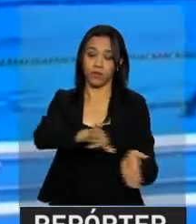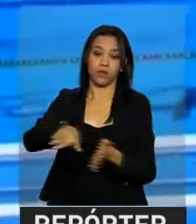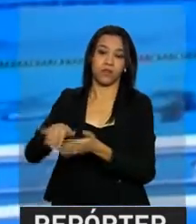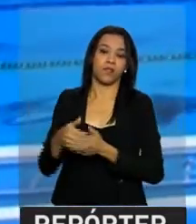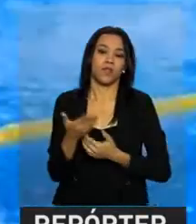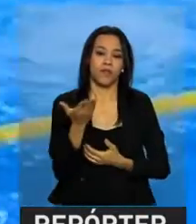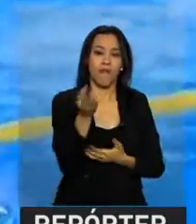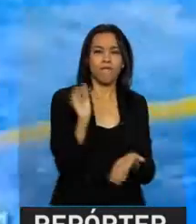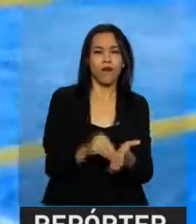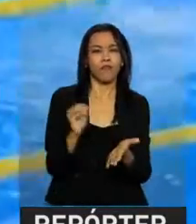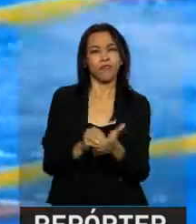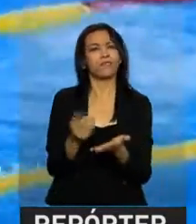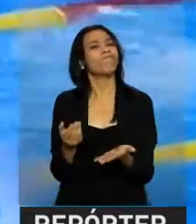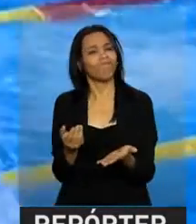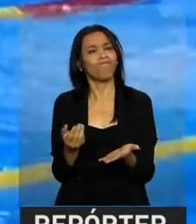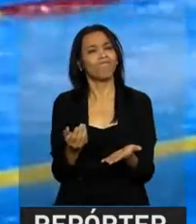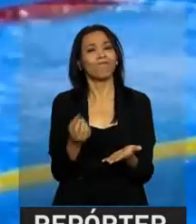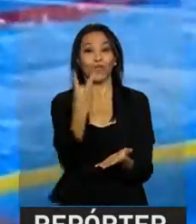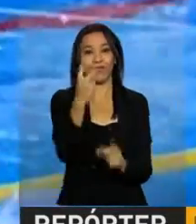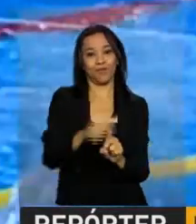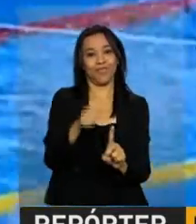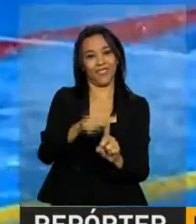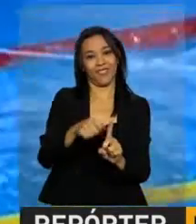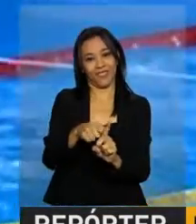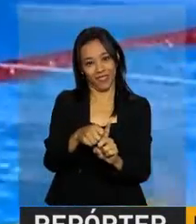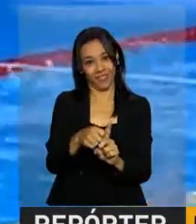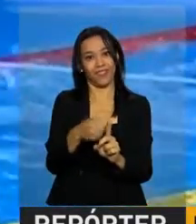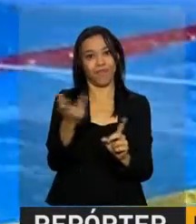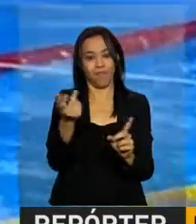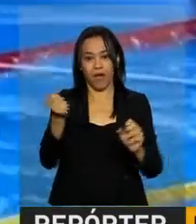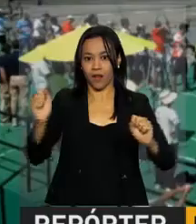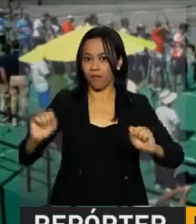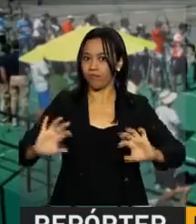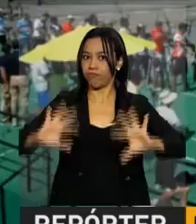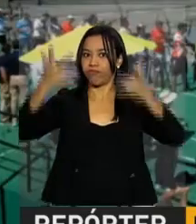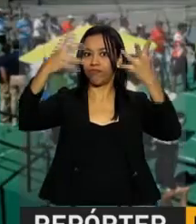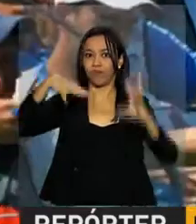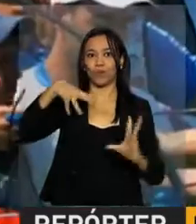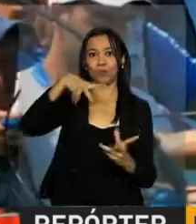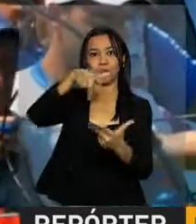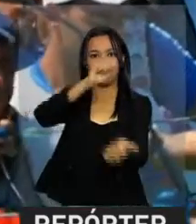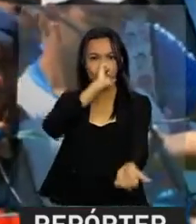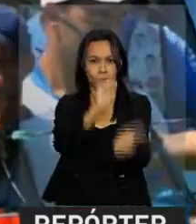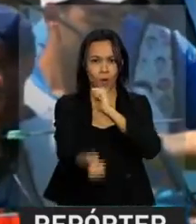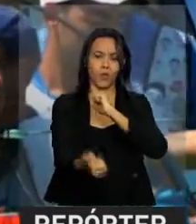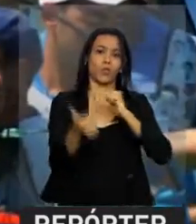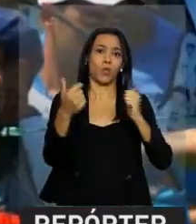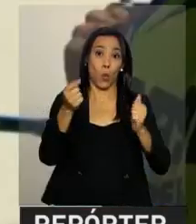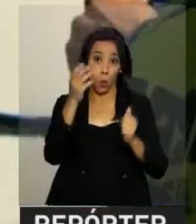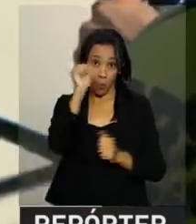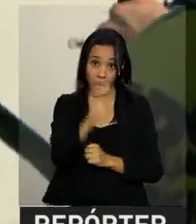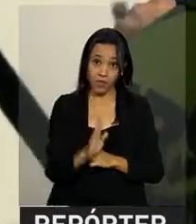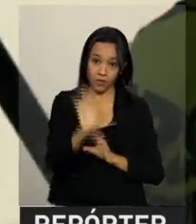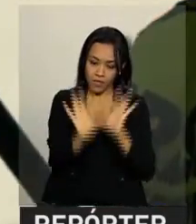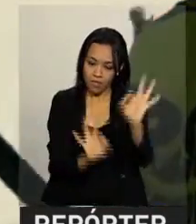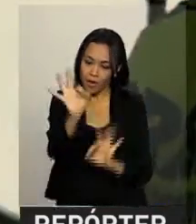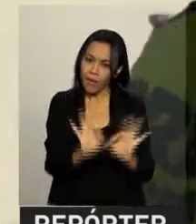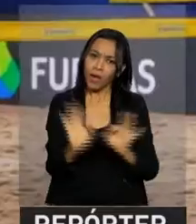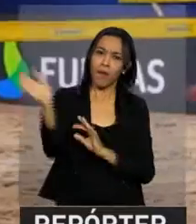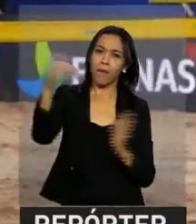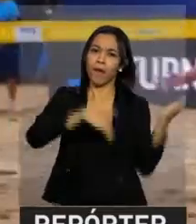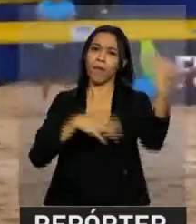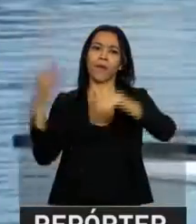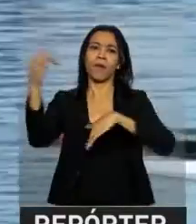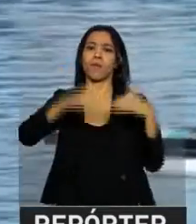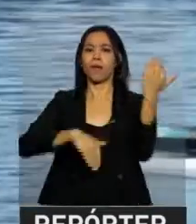faltando menos de dois meses para o maior evento esportivo do mundo o brasil se prepara para receber turistas atletas